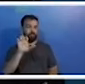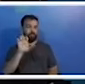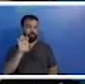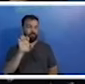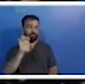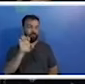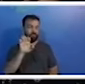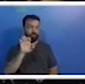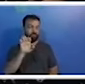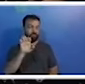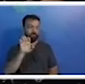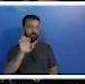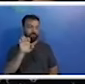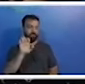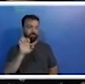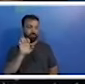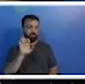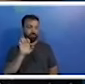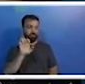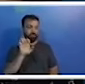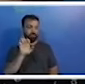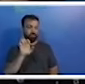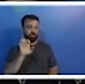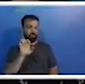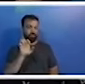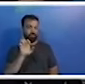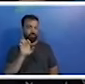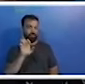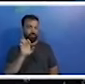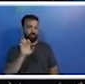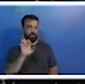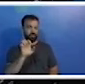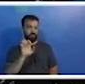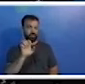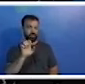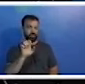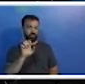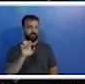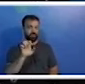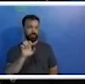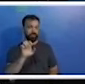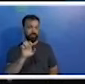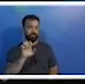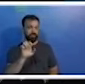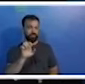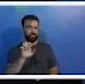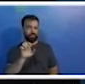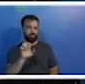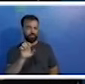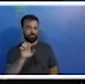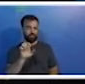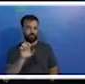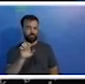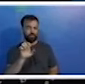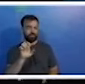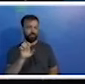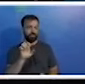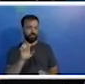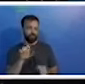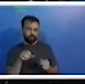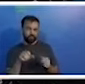a Lê e para ficar gree vamos por Parque essa daí tem um pouco mais